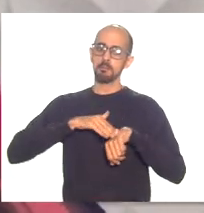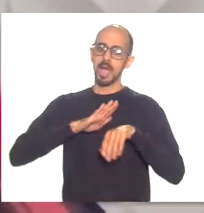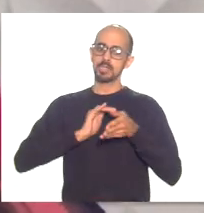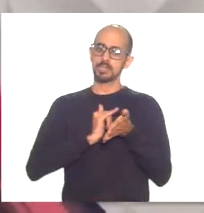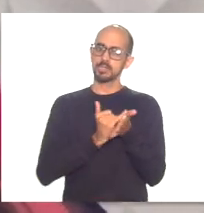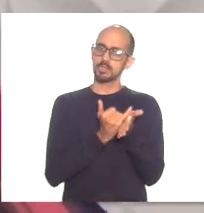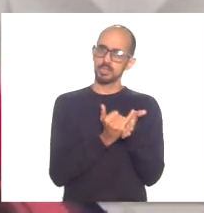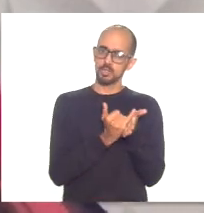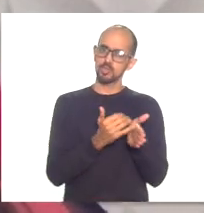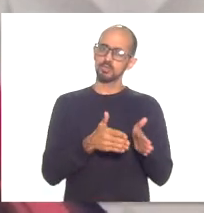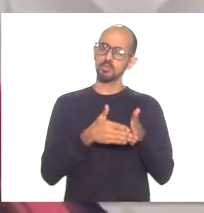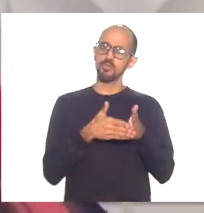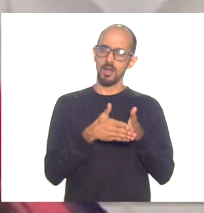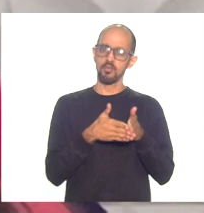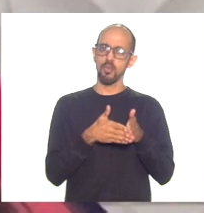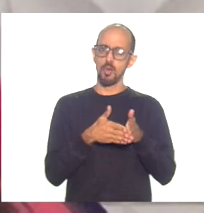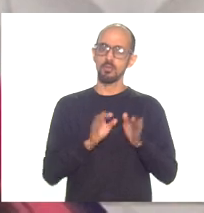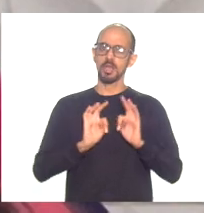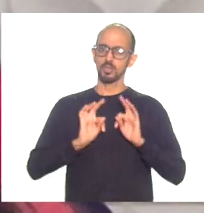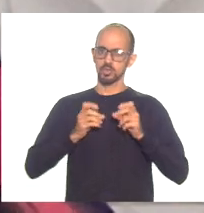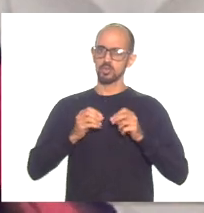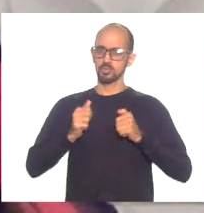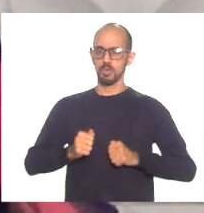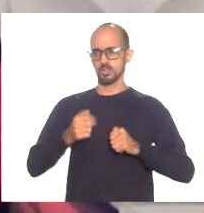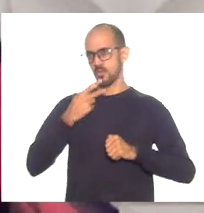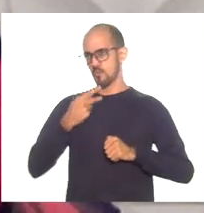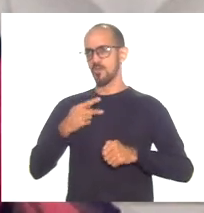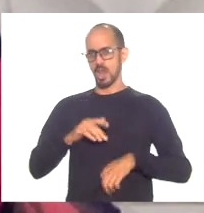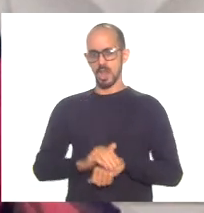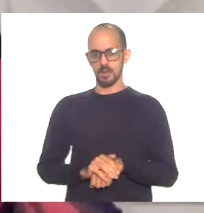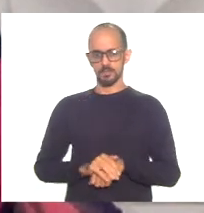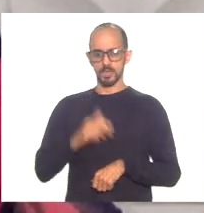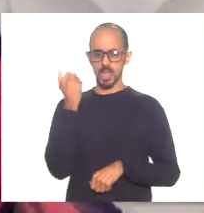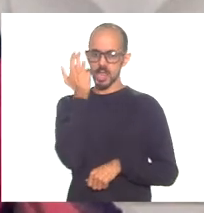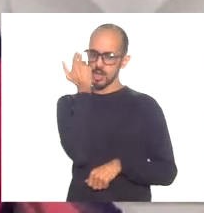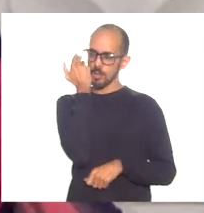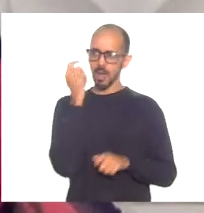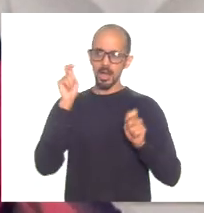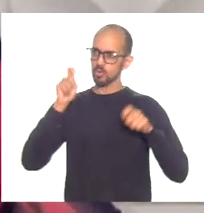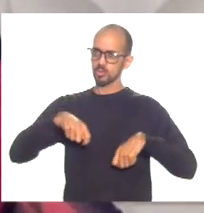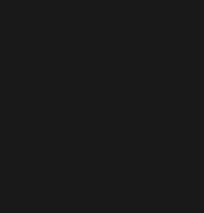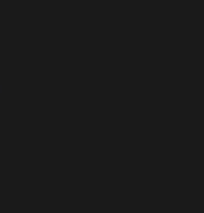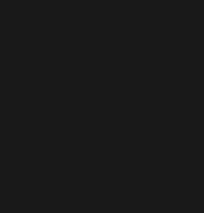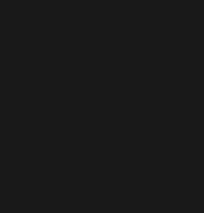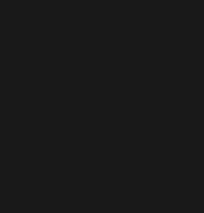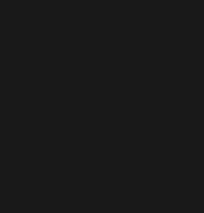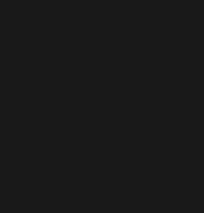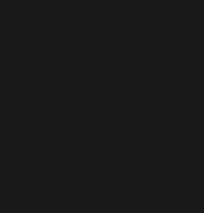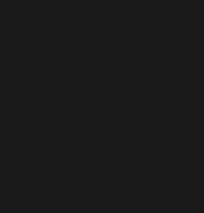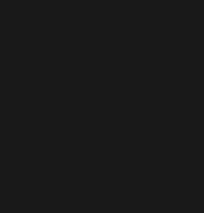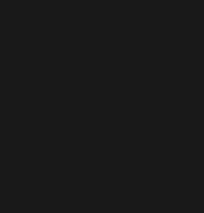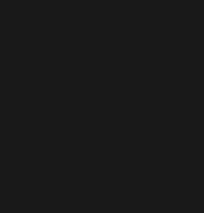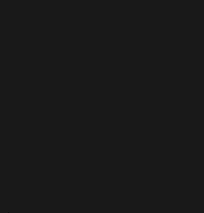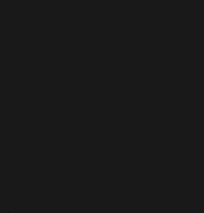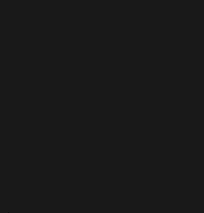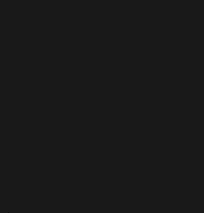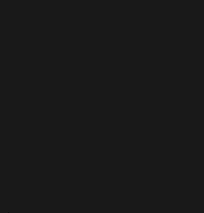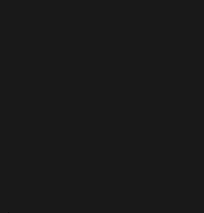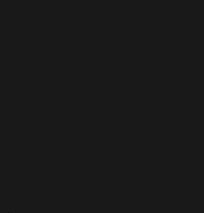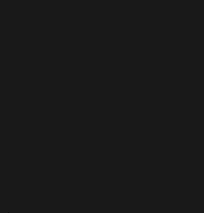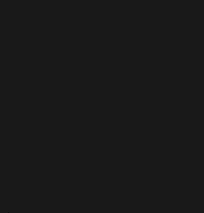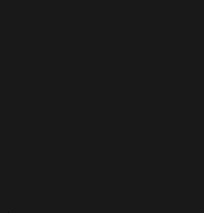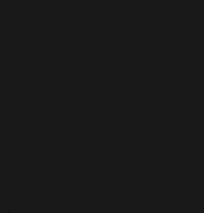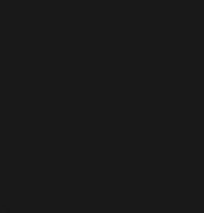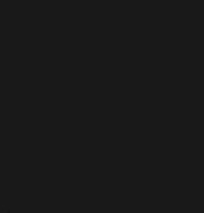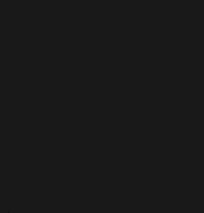favor, para que todos possam se manifestar. Deputado Eliomar, não estamos lhe ouvindo. Deputado Eliomar, não estamos lhe